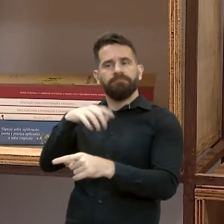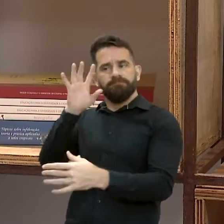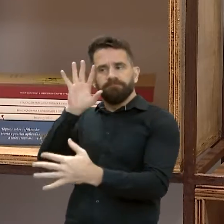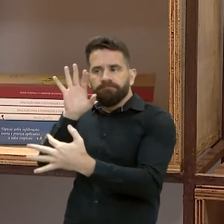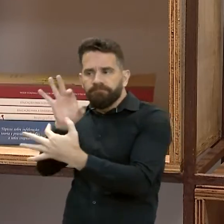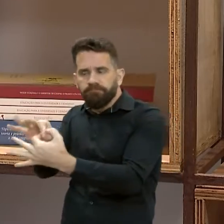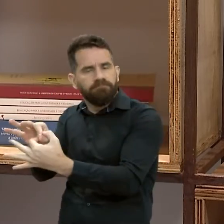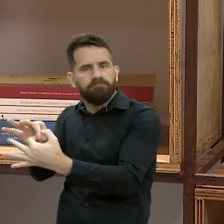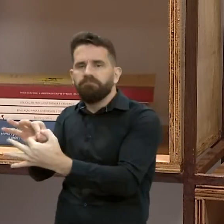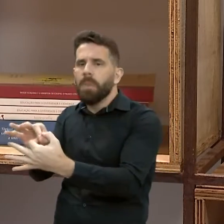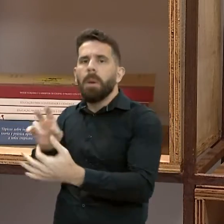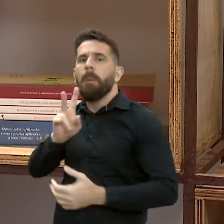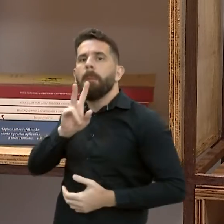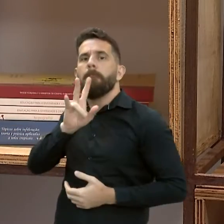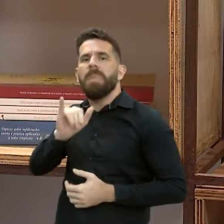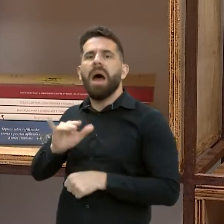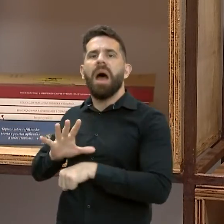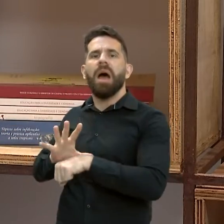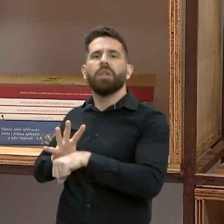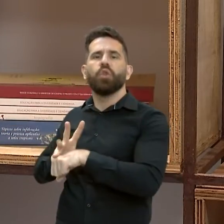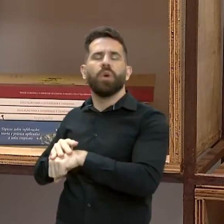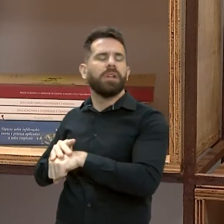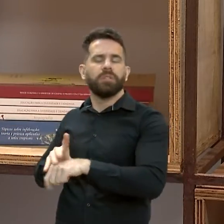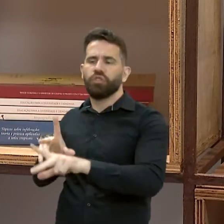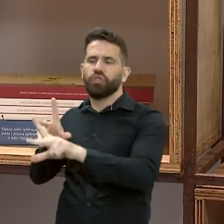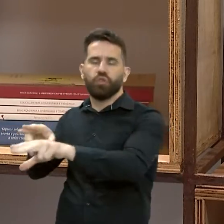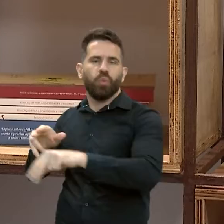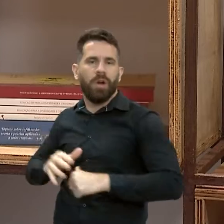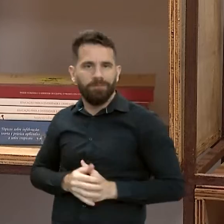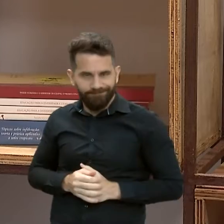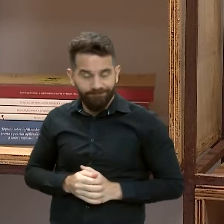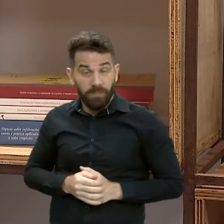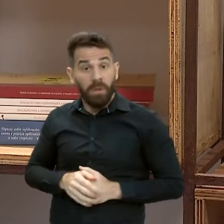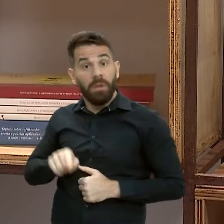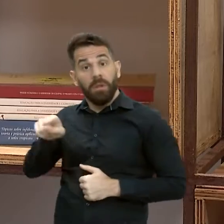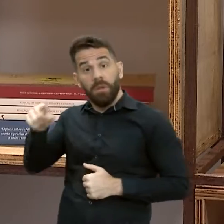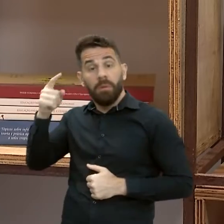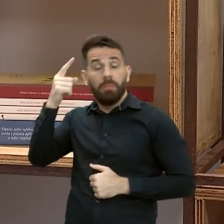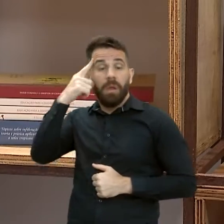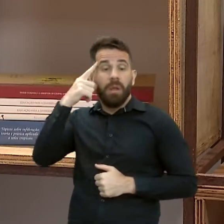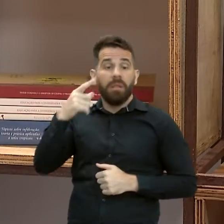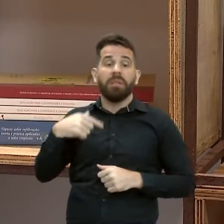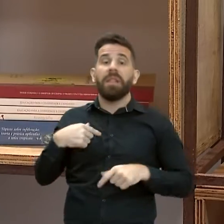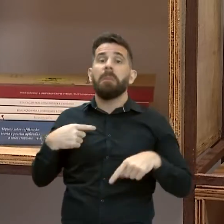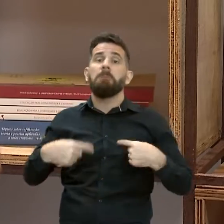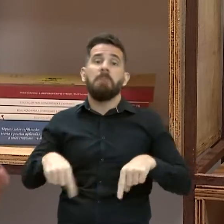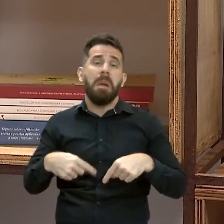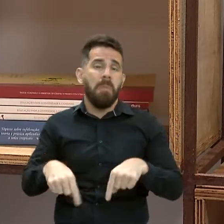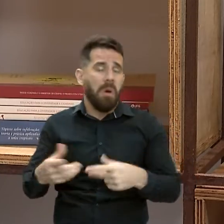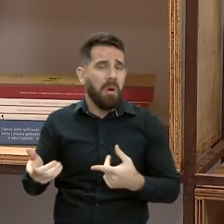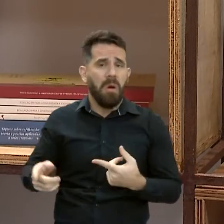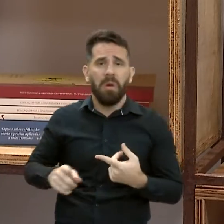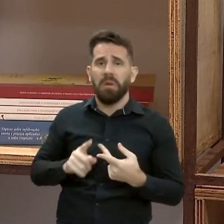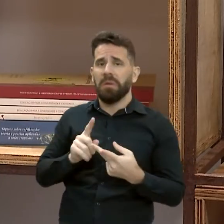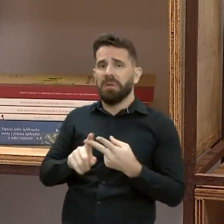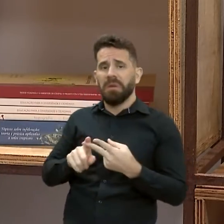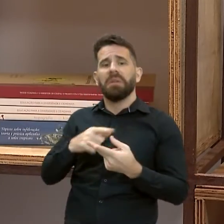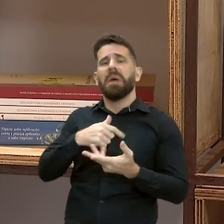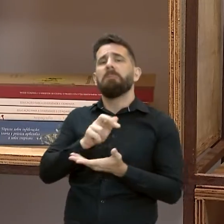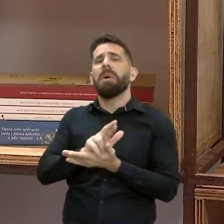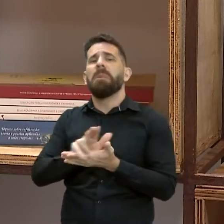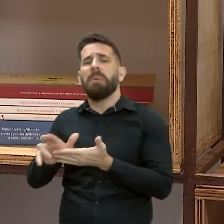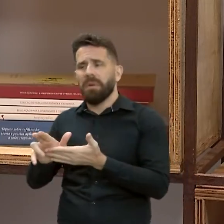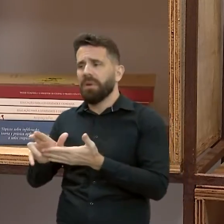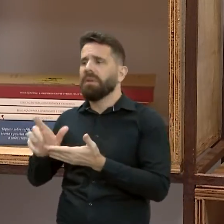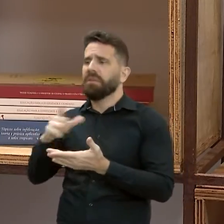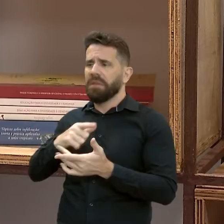A réplica do pai doente. Então, ela era considerada, ela era a menina de pernas moles, a isoneira e mais tarde a détraqué. Mas